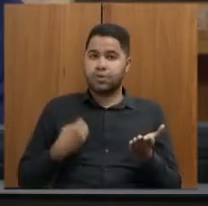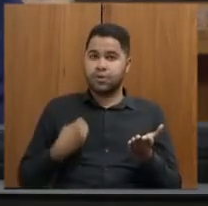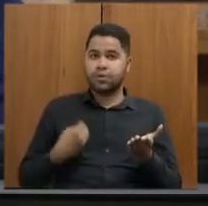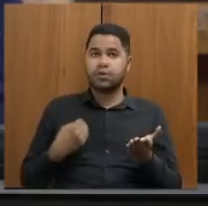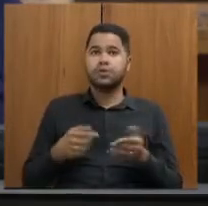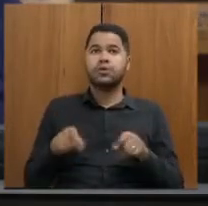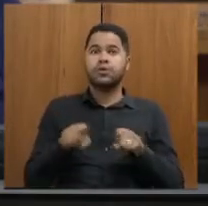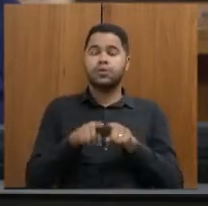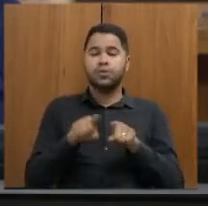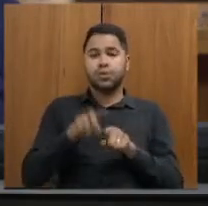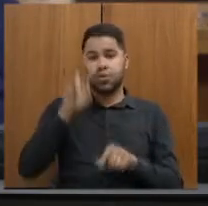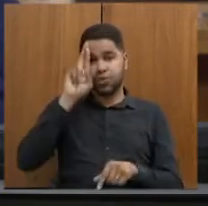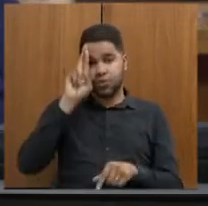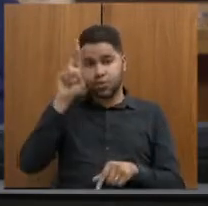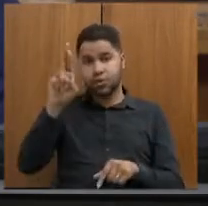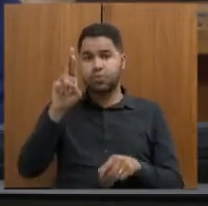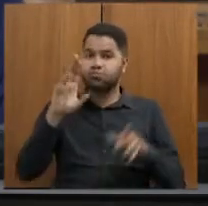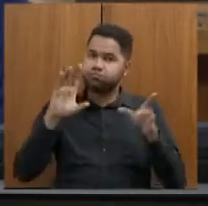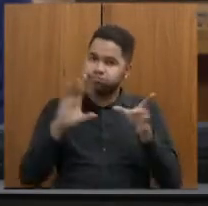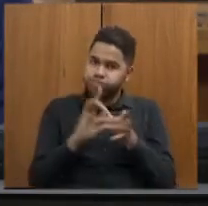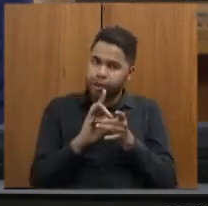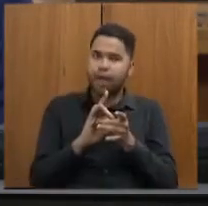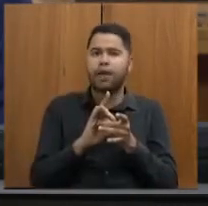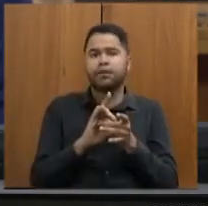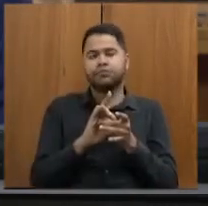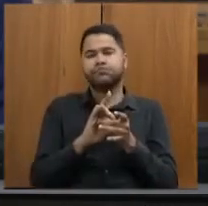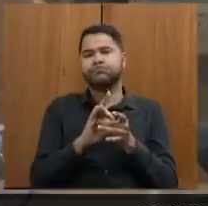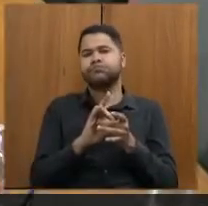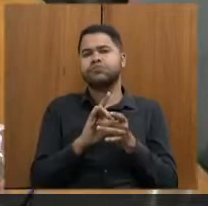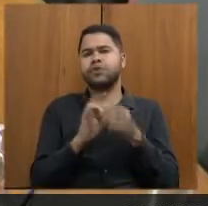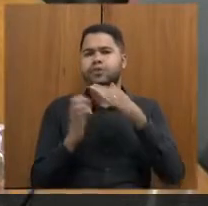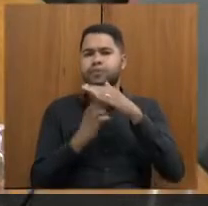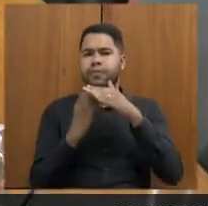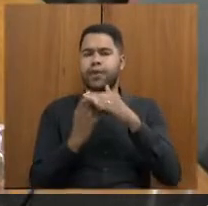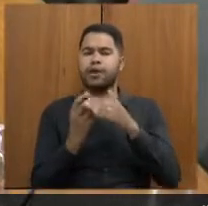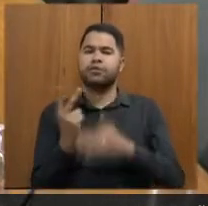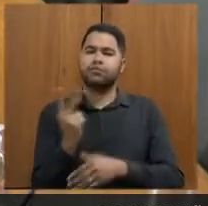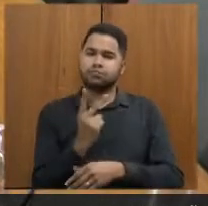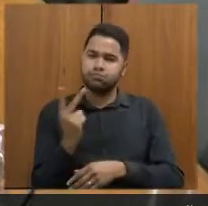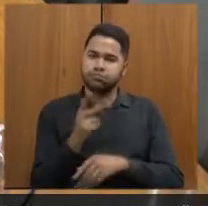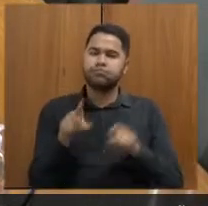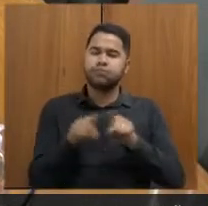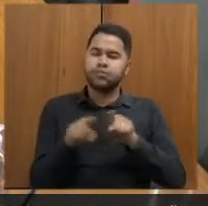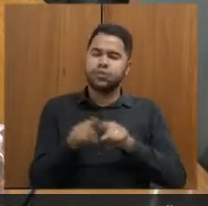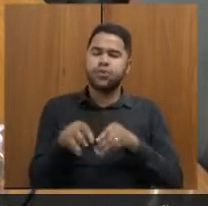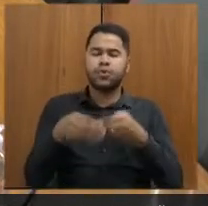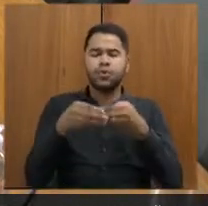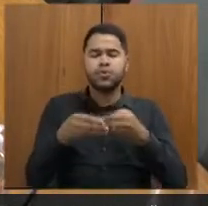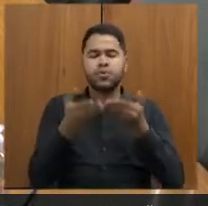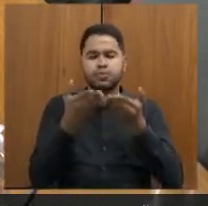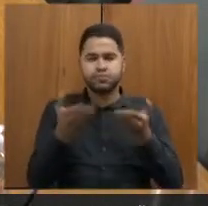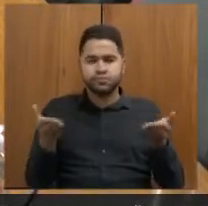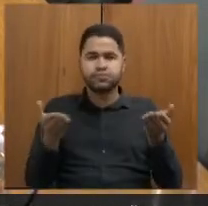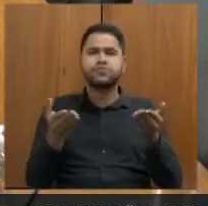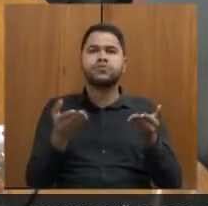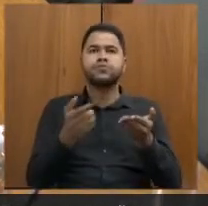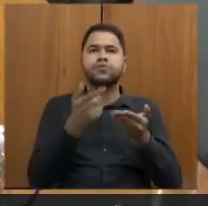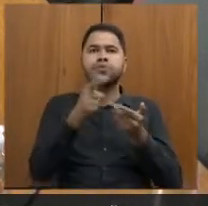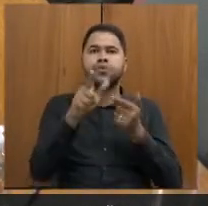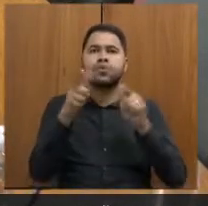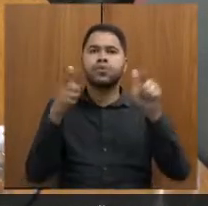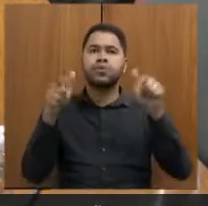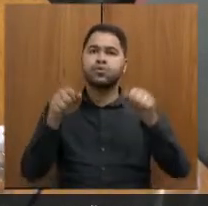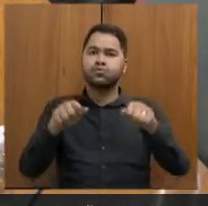nossos diretores das vinculadas em matéria para migue a qual comprimento a todos aqui presentes e demais